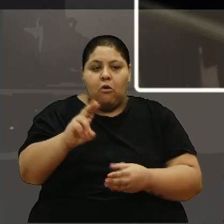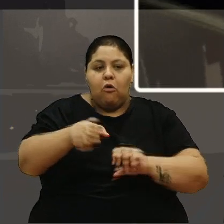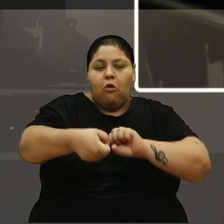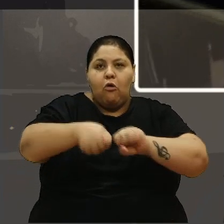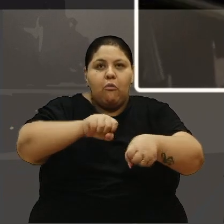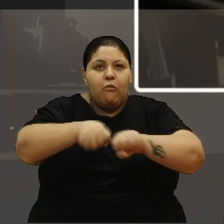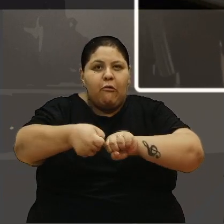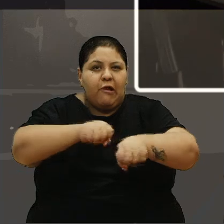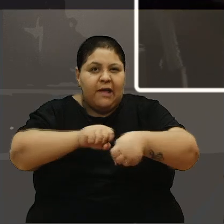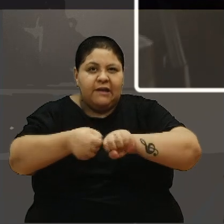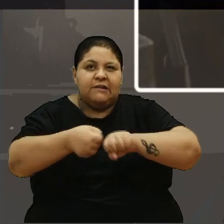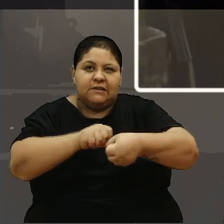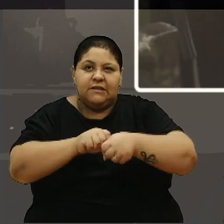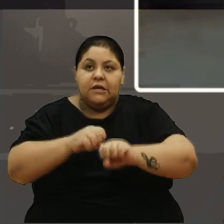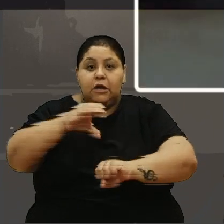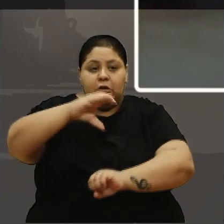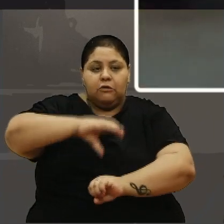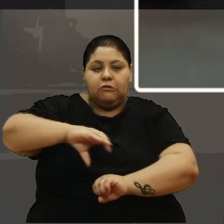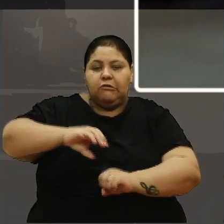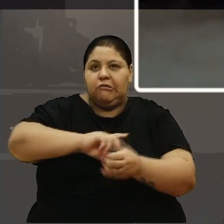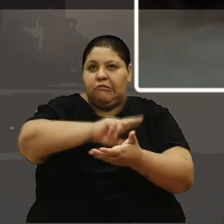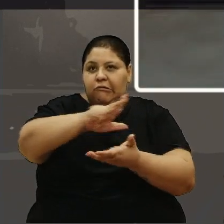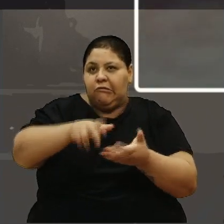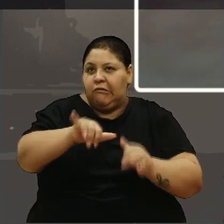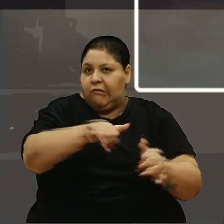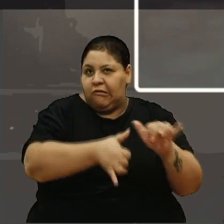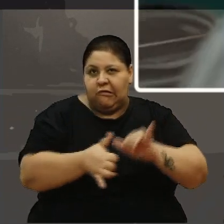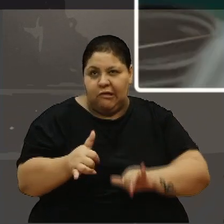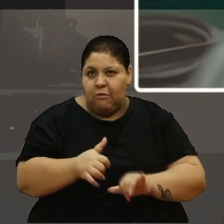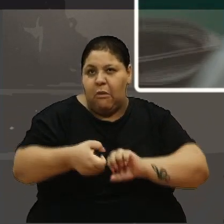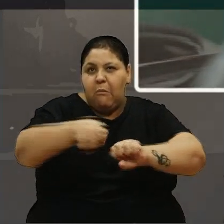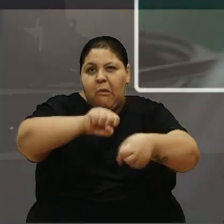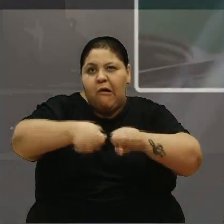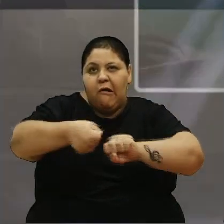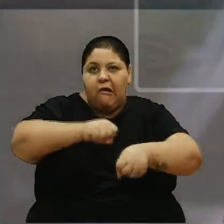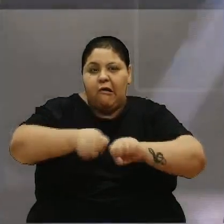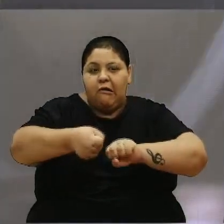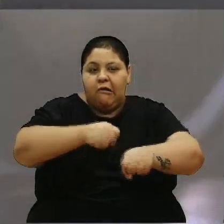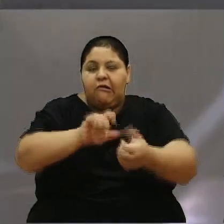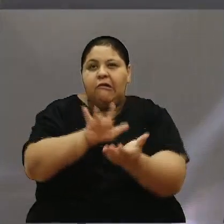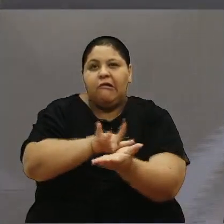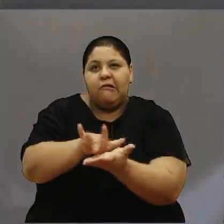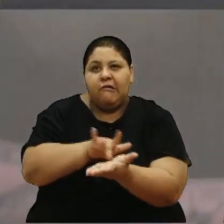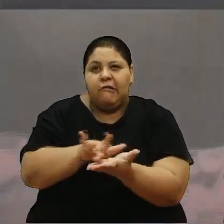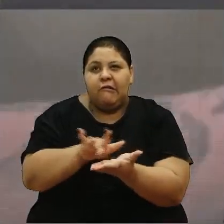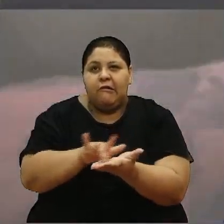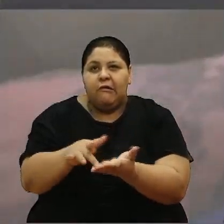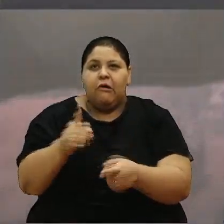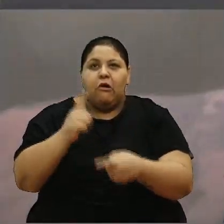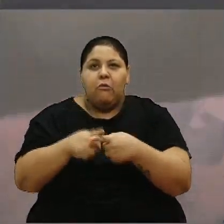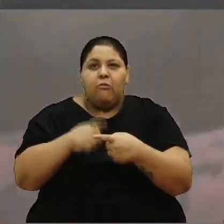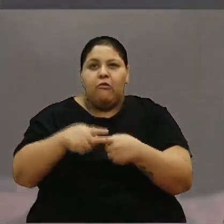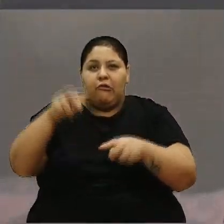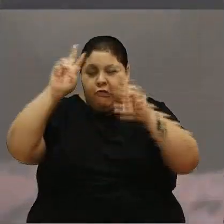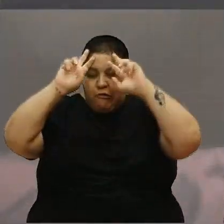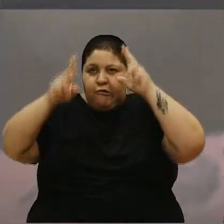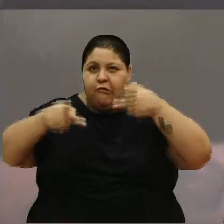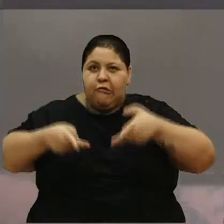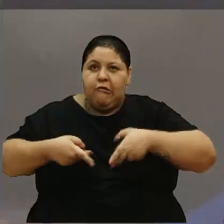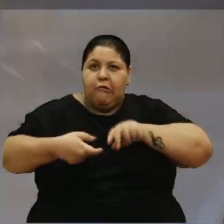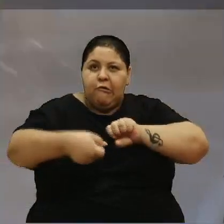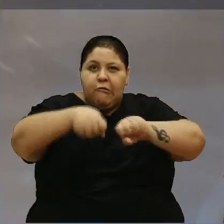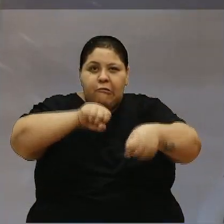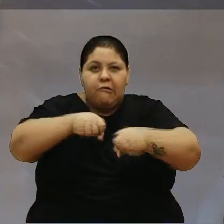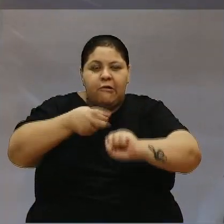propileno dieno em português, é uma borracha sintética, reconhecida por sua flexibilidade e resistência